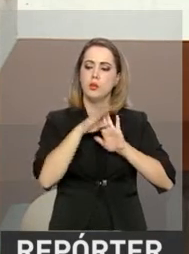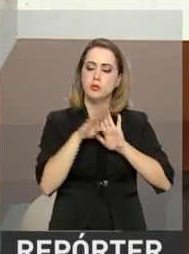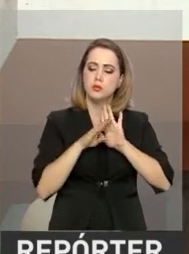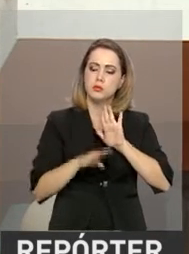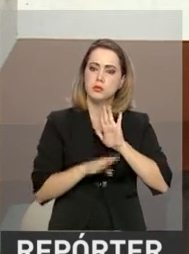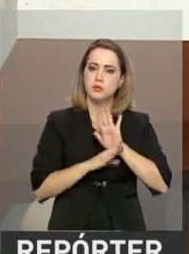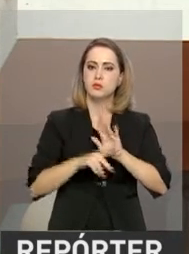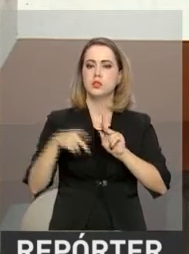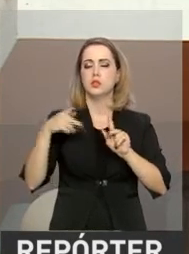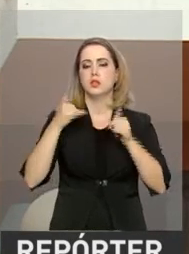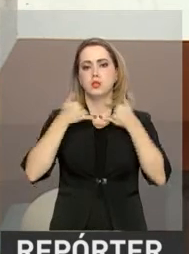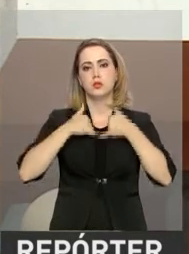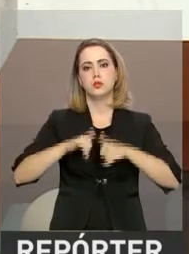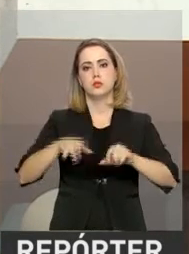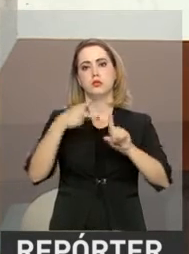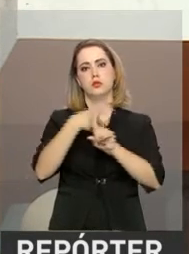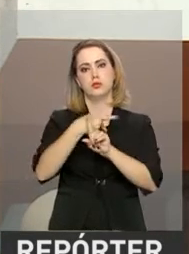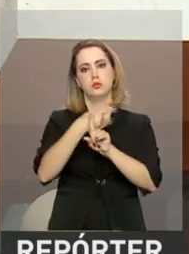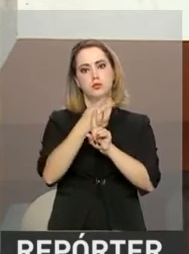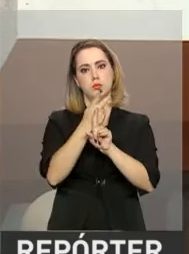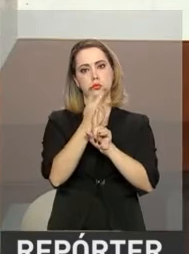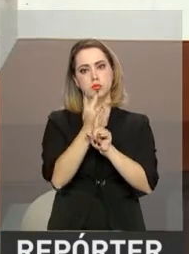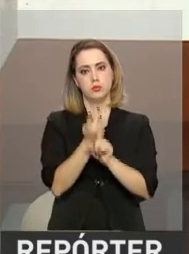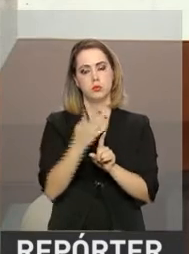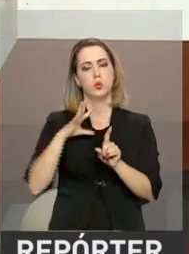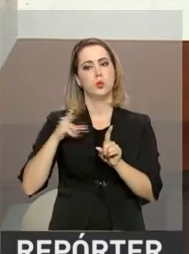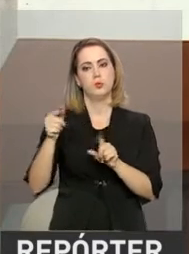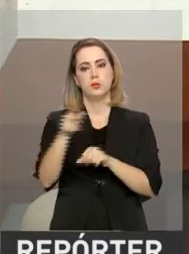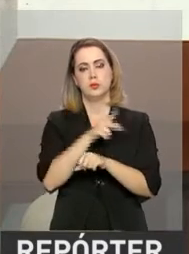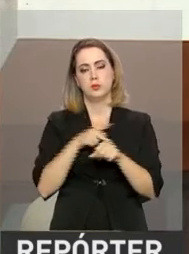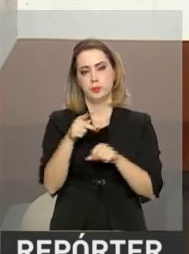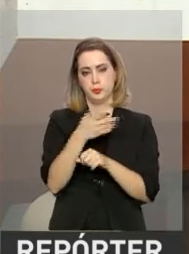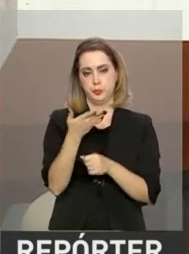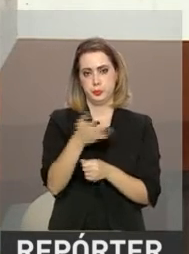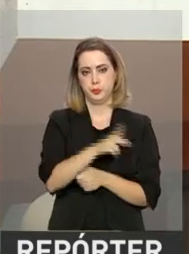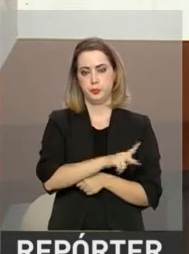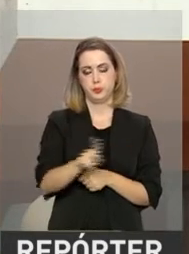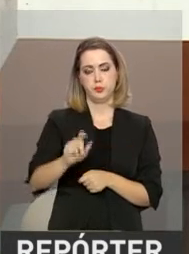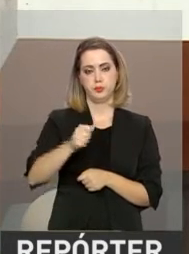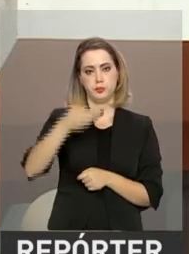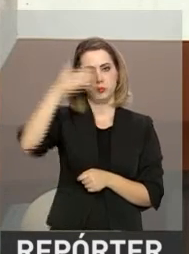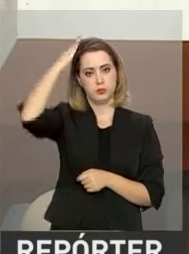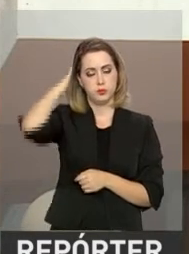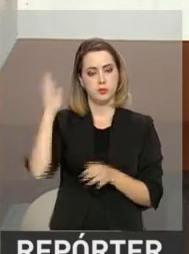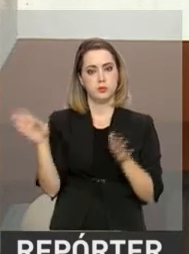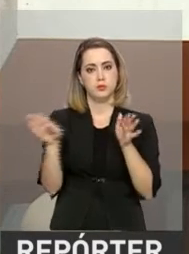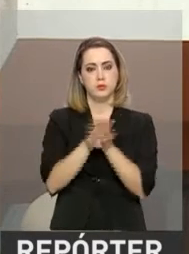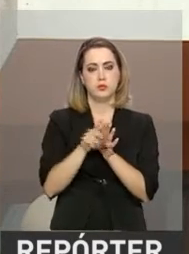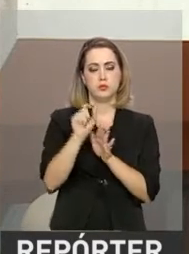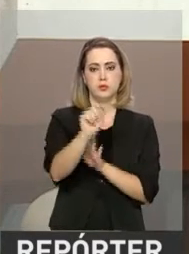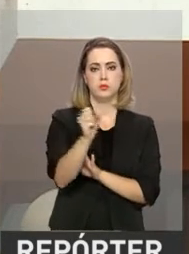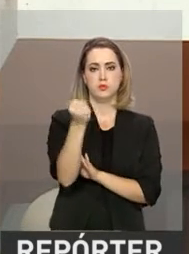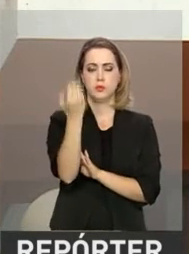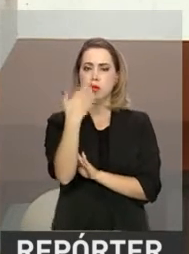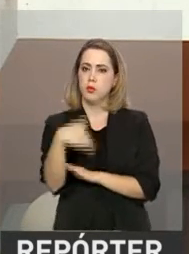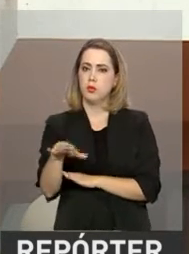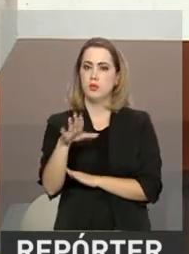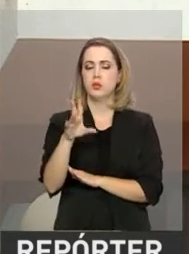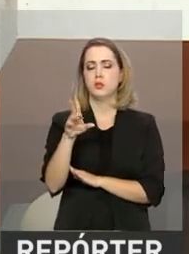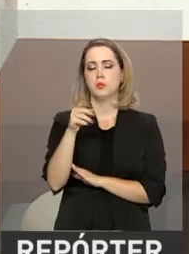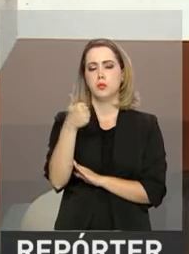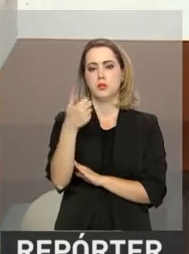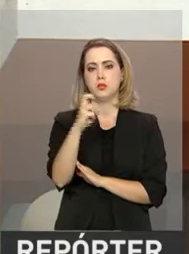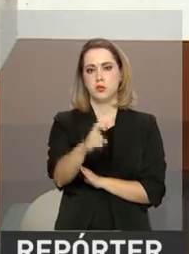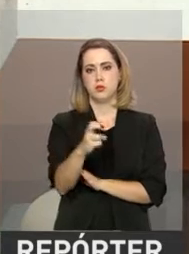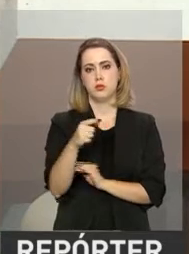Temer participa da 8ª cúpula dos BRICS a partir desse sábado. Ele chega a Goa às 8h30 do dia 15 e à noite ele se reúne